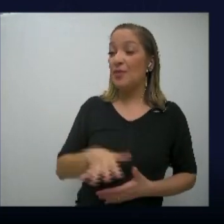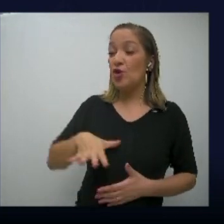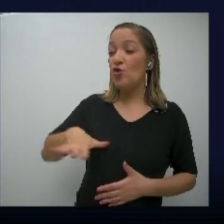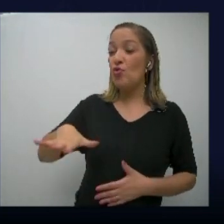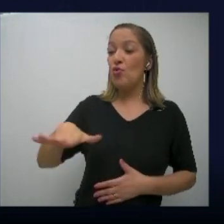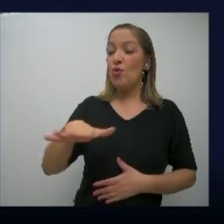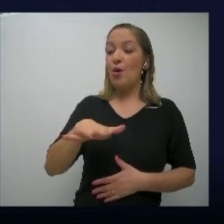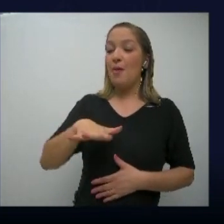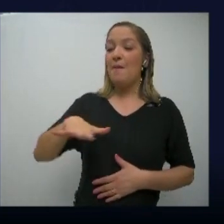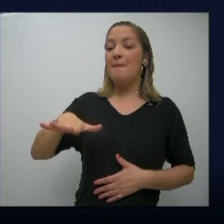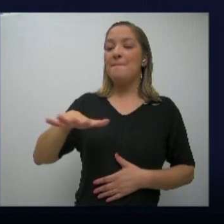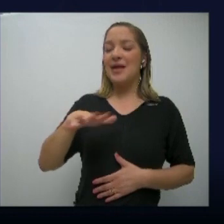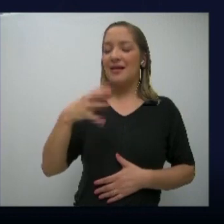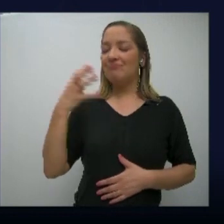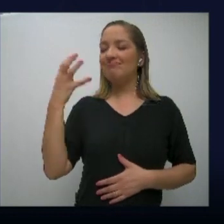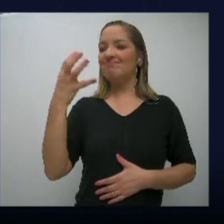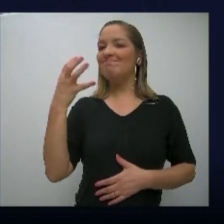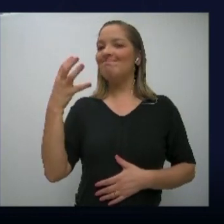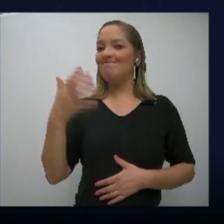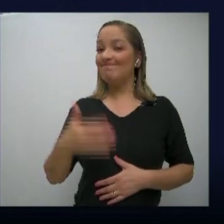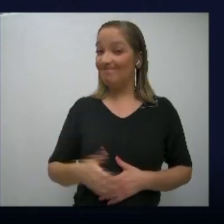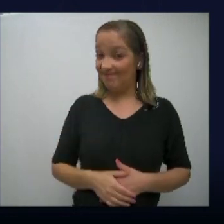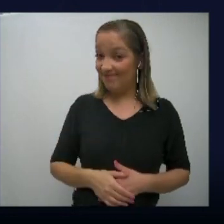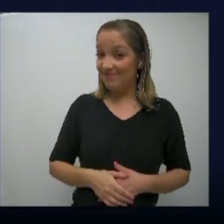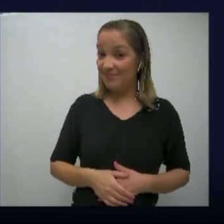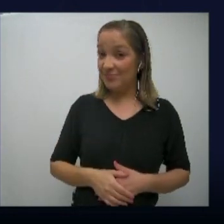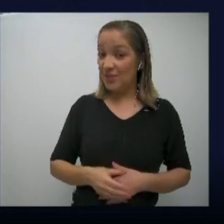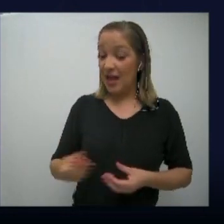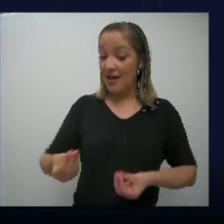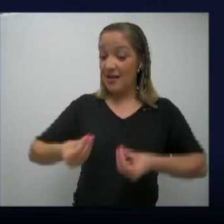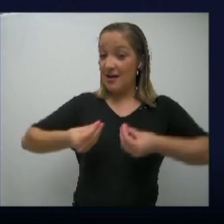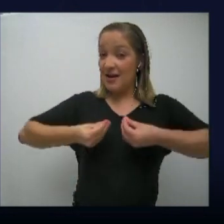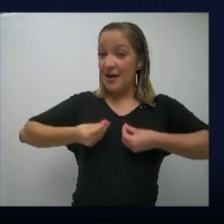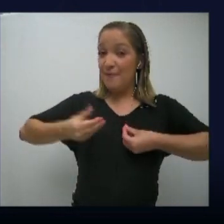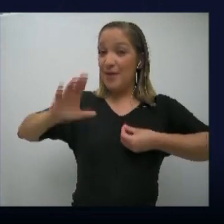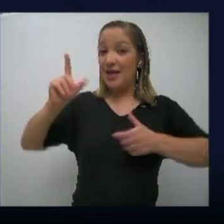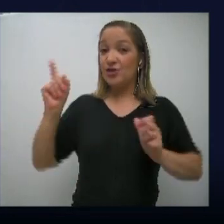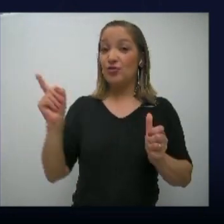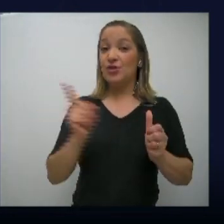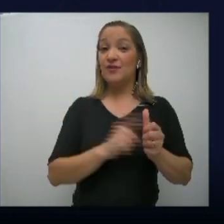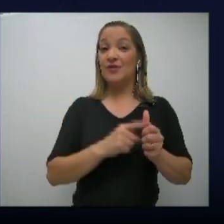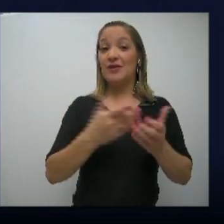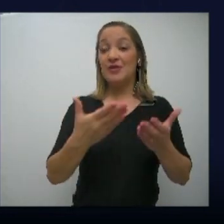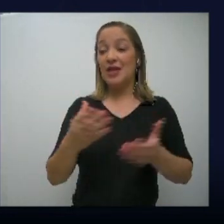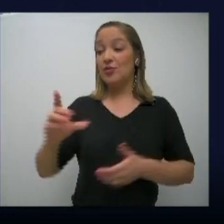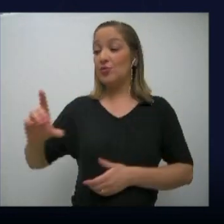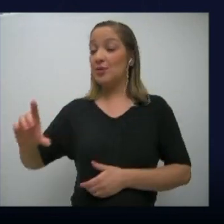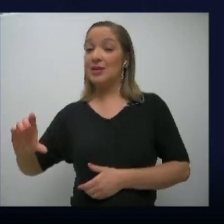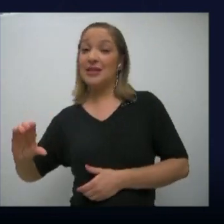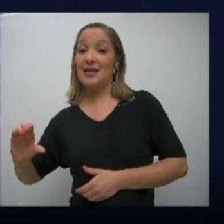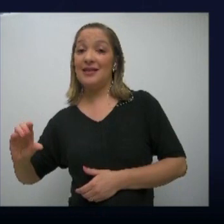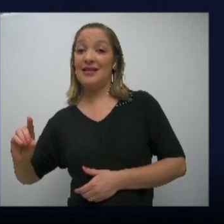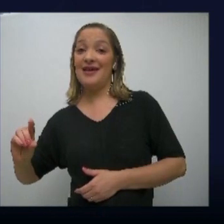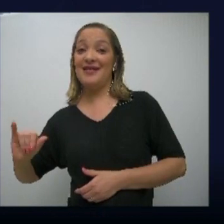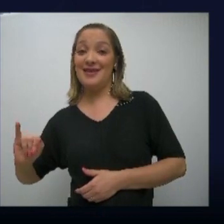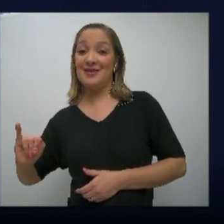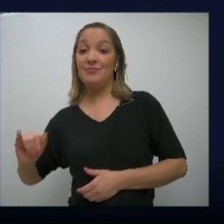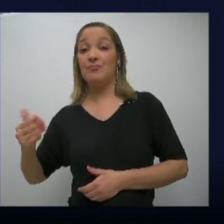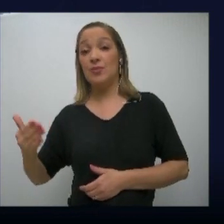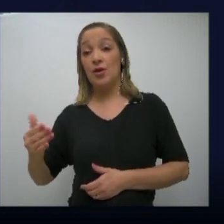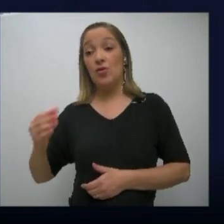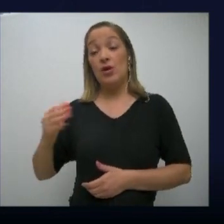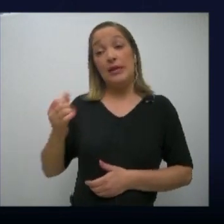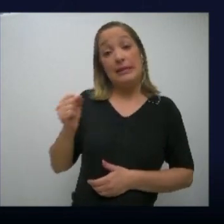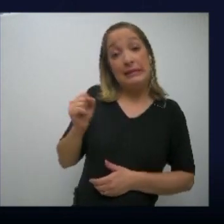os mercados estão estão super atraente né seja ser ganha mais um dividendo do que você ganha no seria o lente desde que você deixa chegar nesse patamar